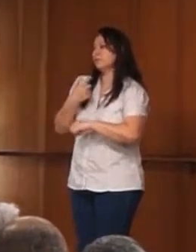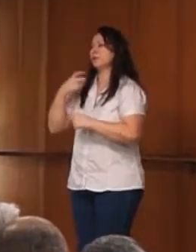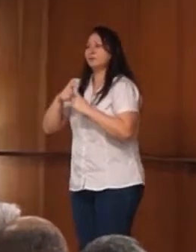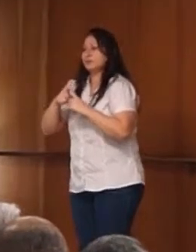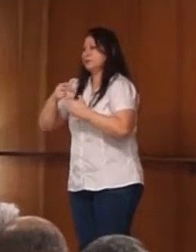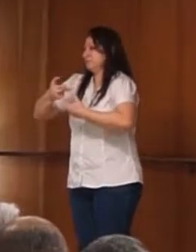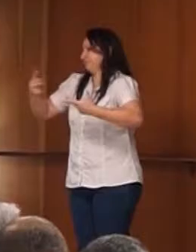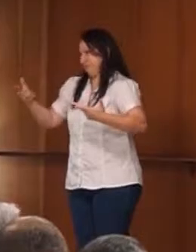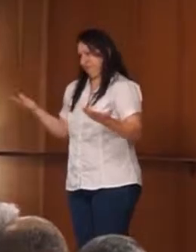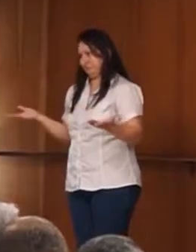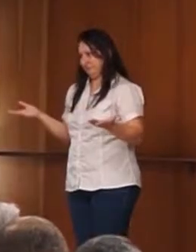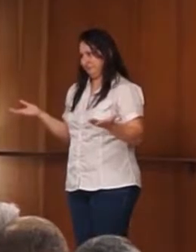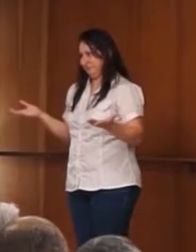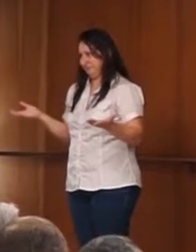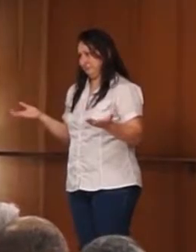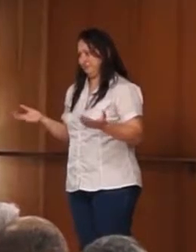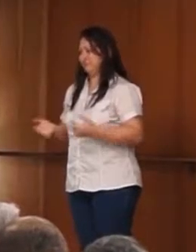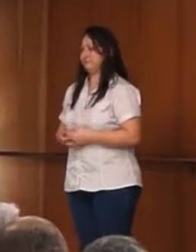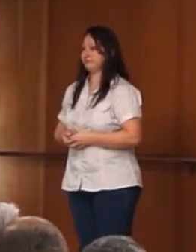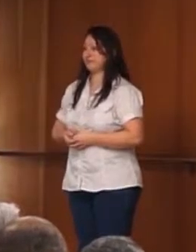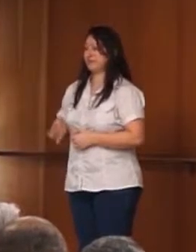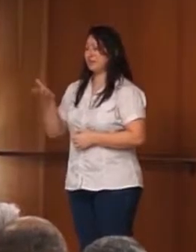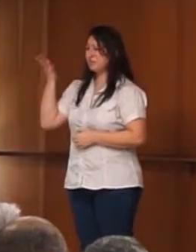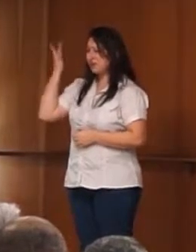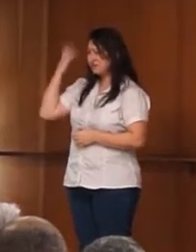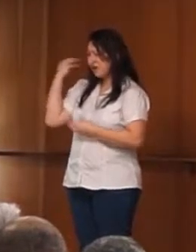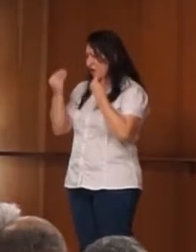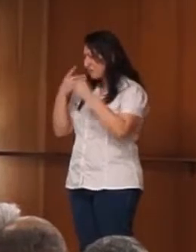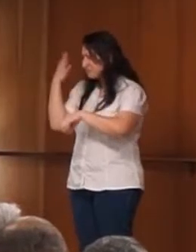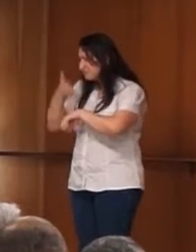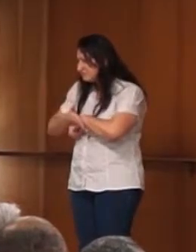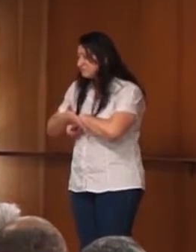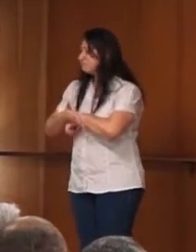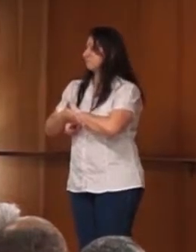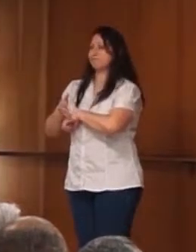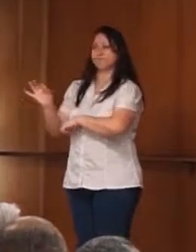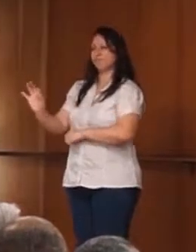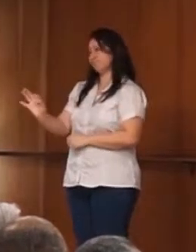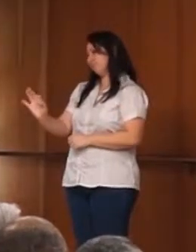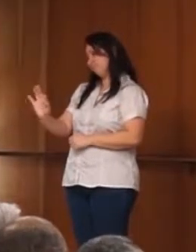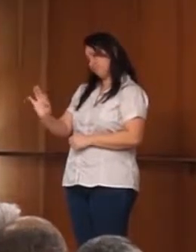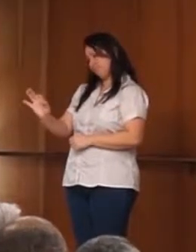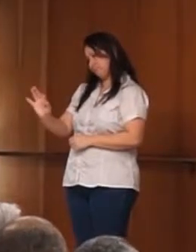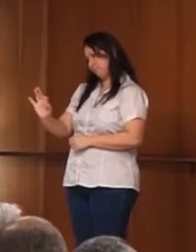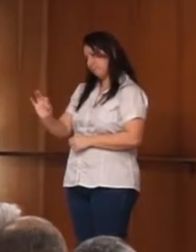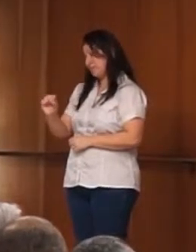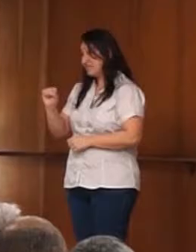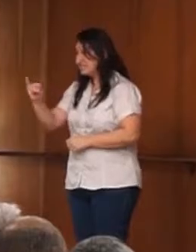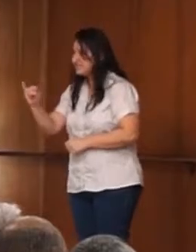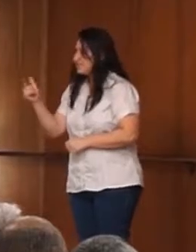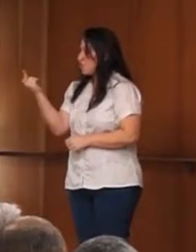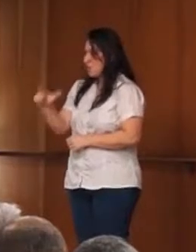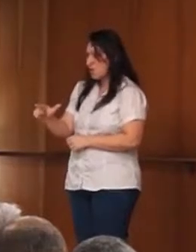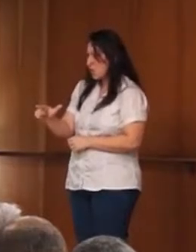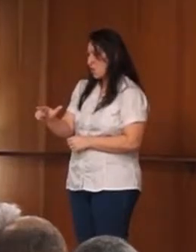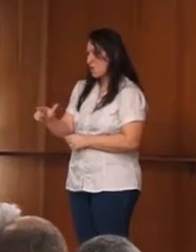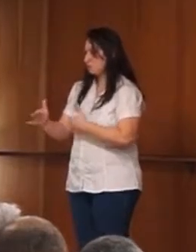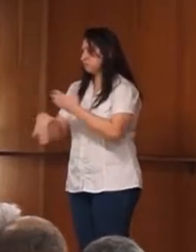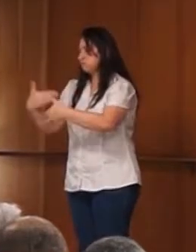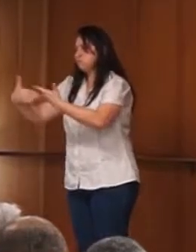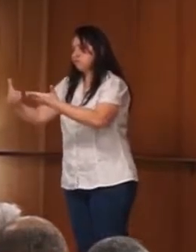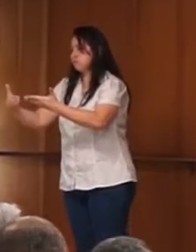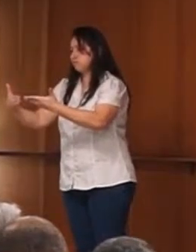teriam acesso naquela época, a partir daquela época, se nós não tivéssemos implementado esse mecanismo na